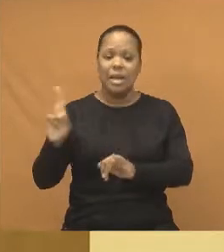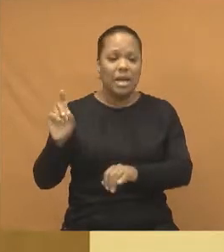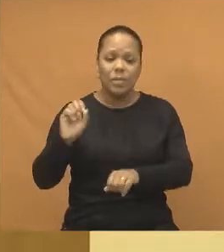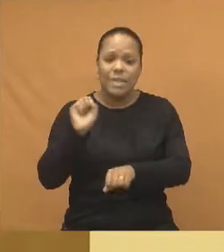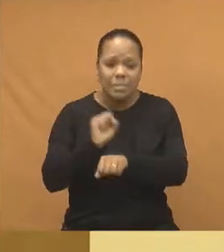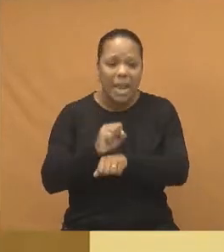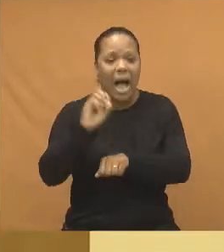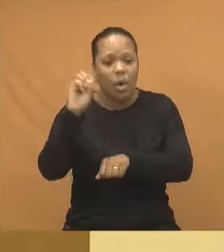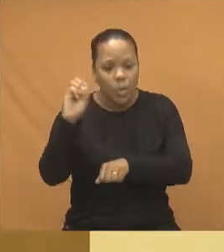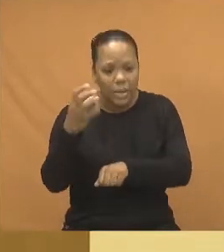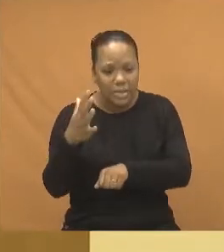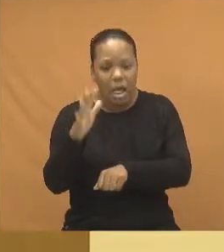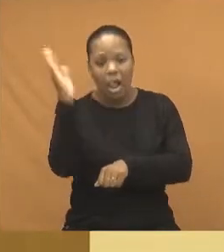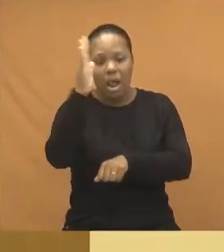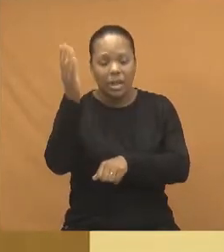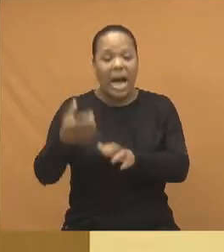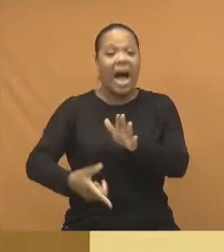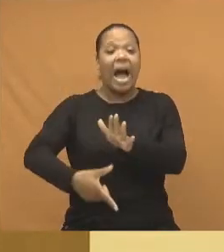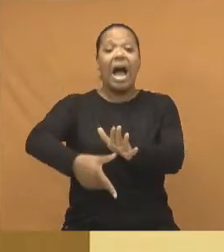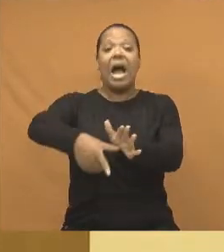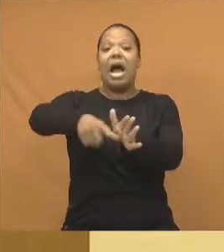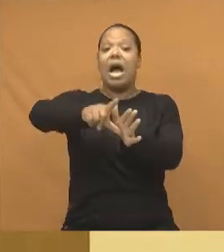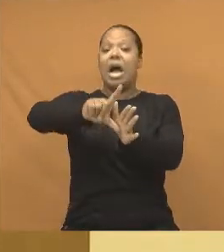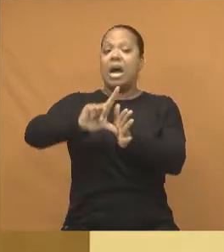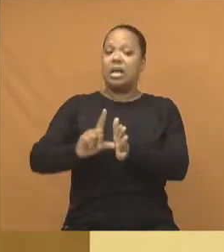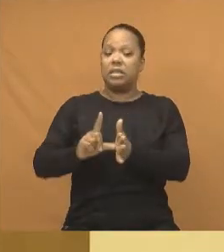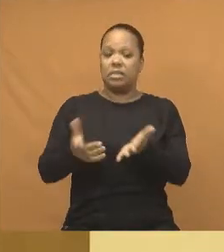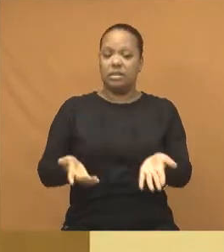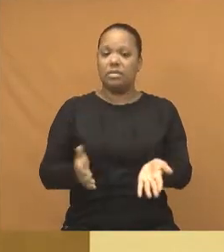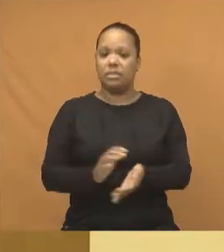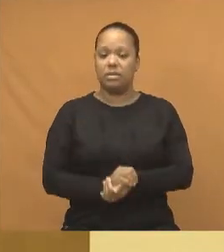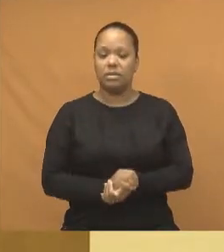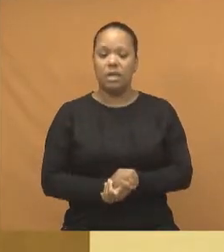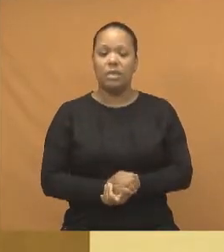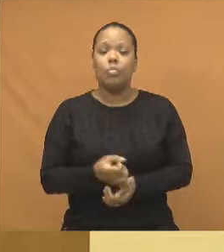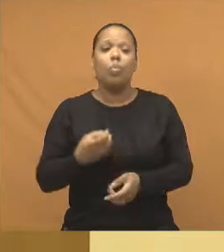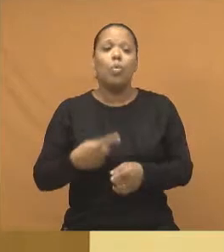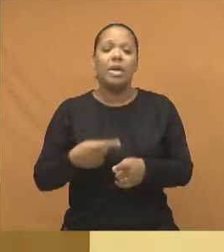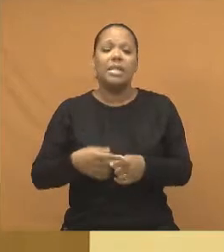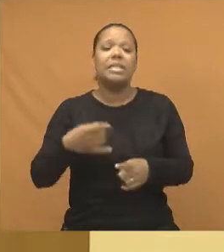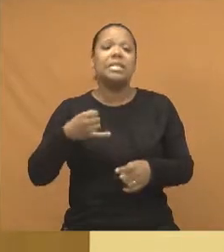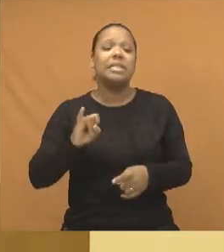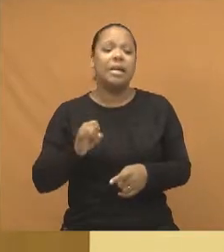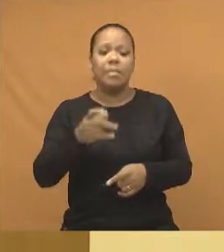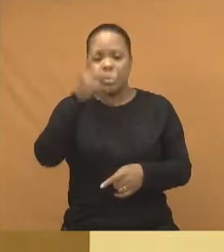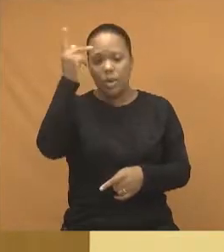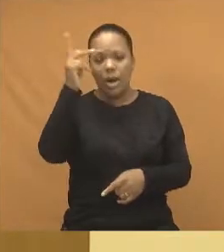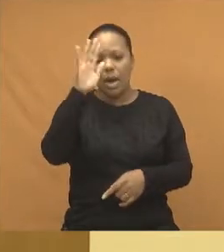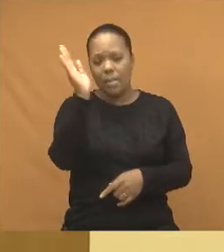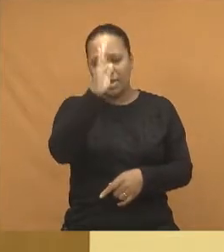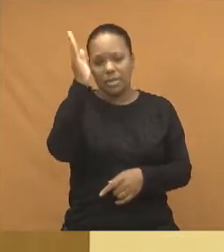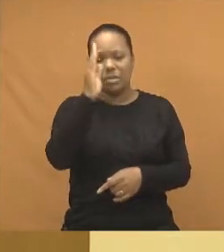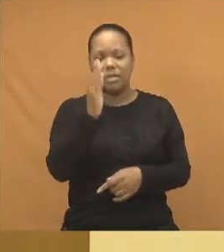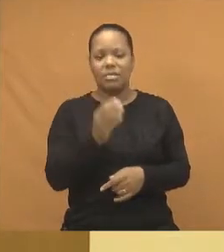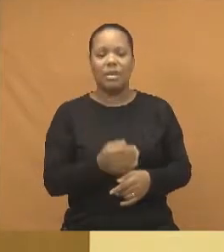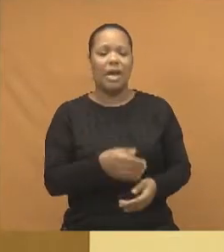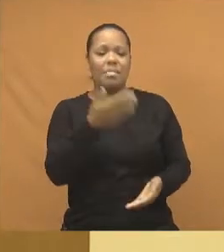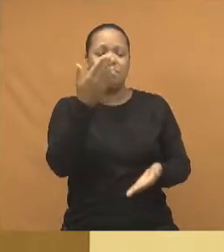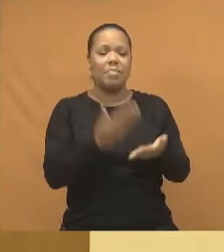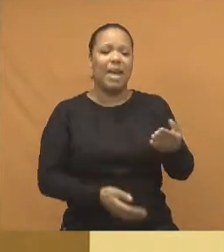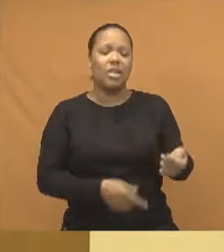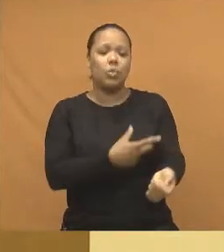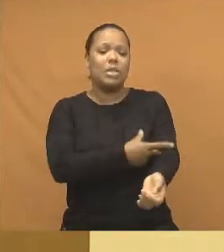diabetes descompensada e assim, muitas vezes até frustrar o exame, porque ele vai precisar de outros socorros ali imediatos